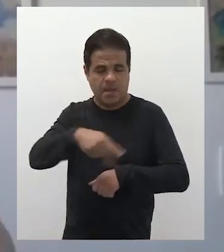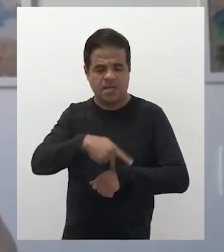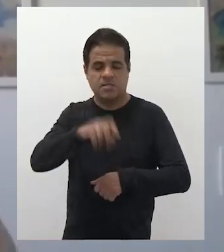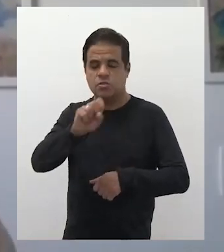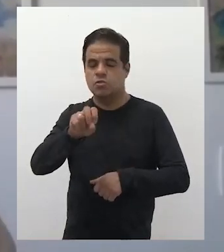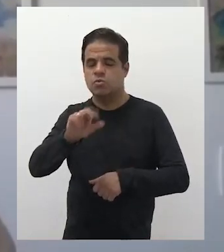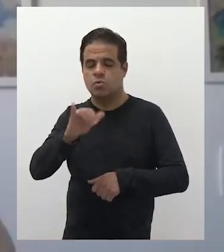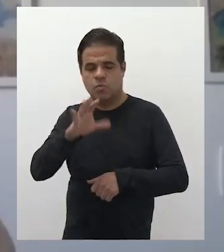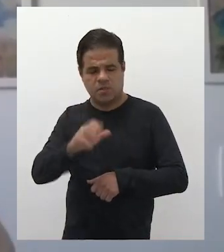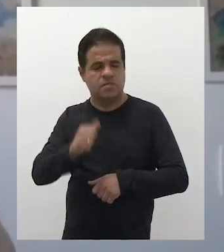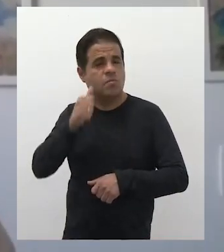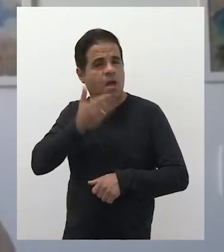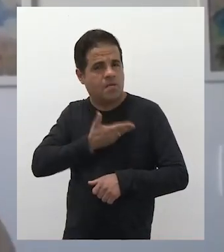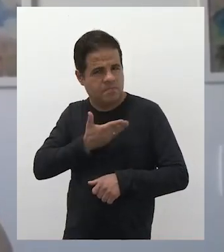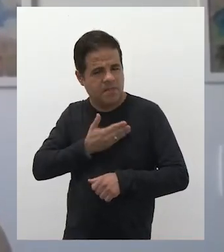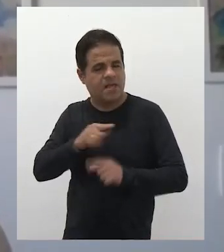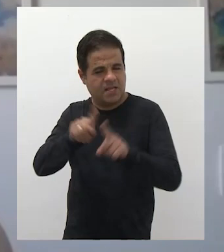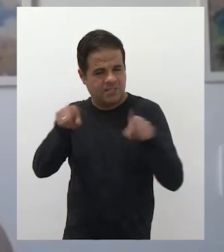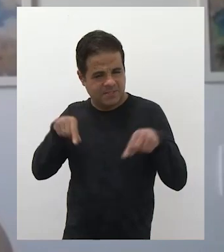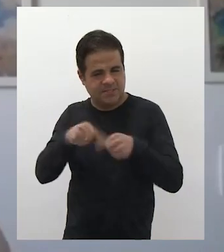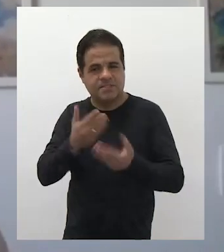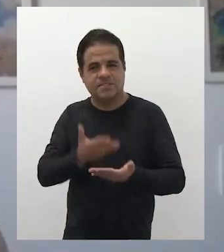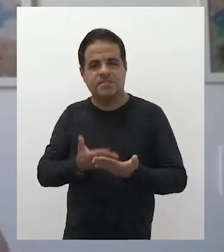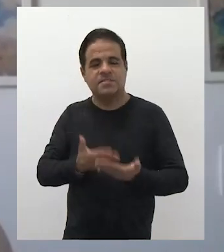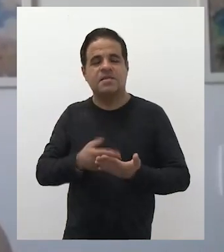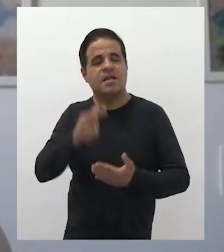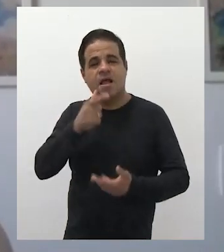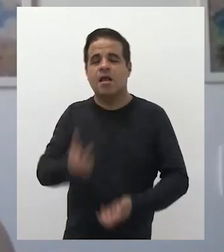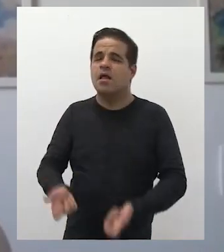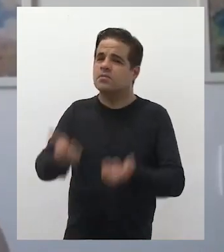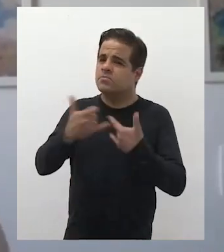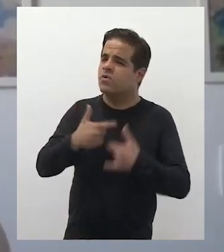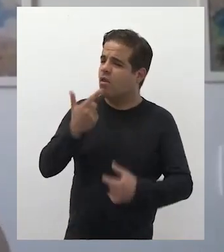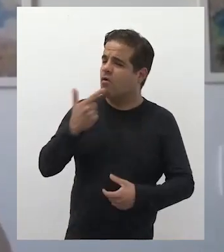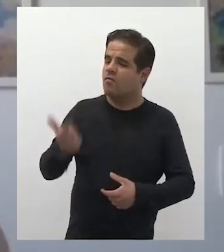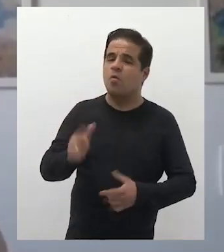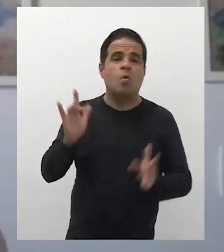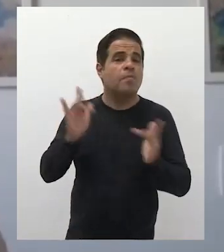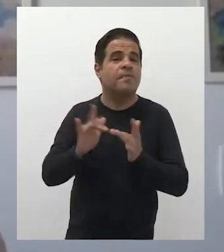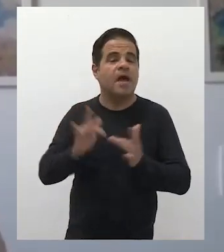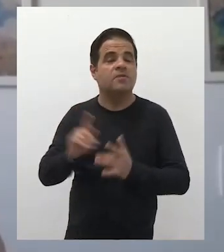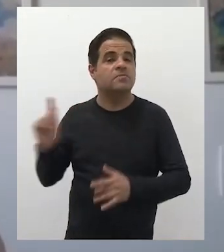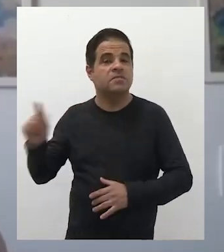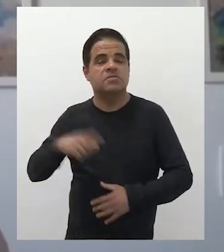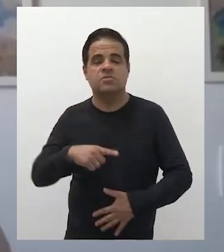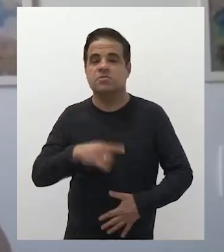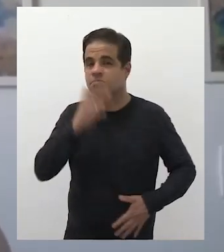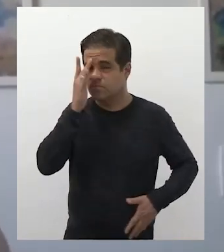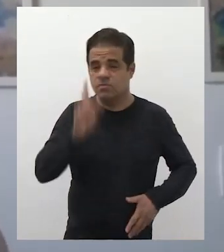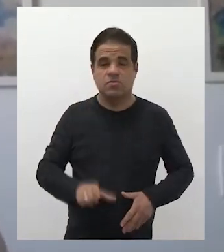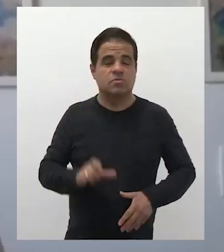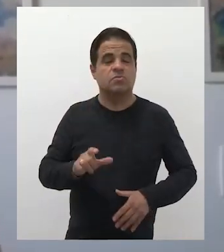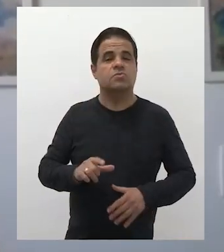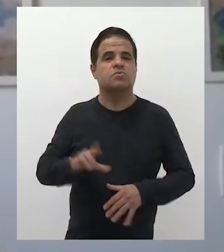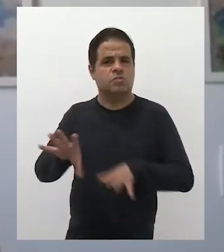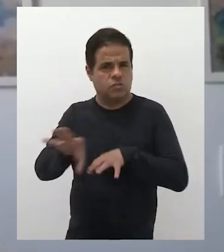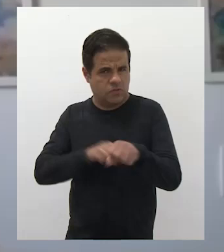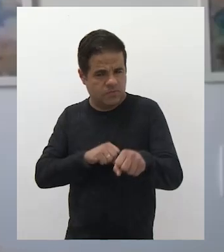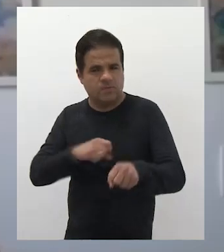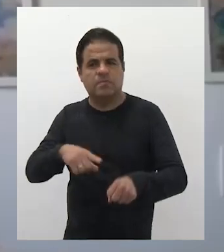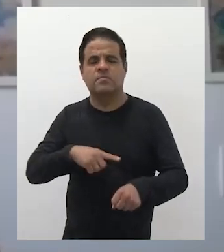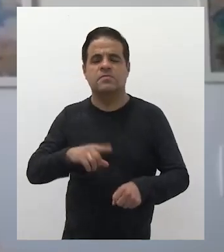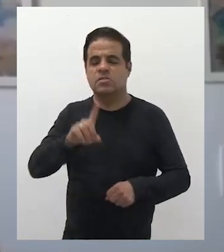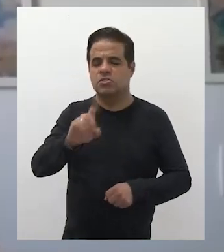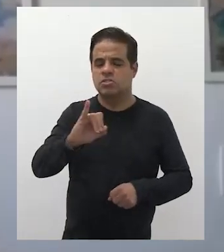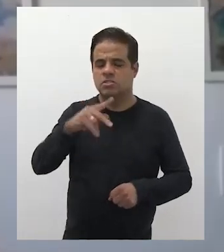uma colega querida, Ioneida Saloni, ela mencionou assim, o contato que ela tinha com o pessoal diplomático